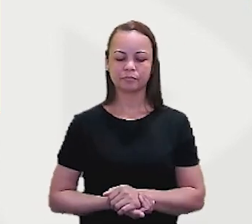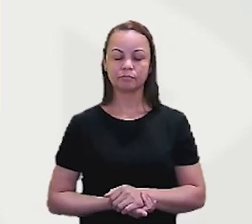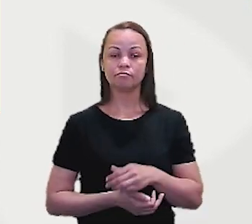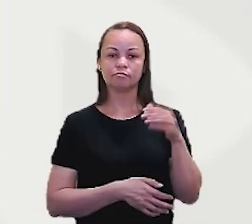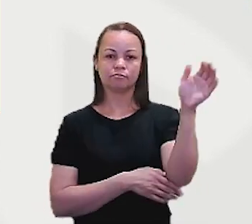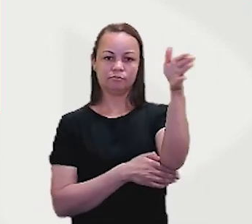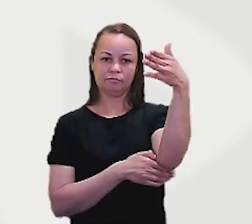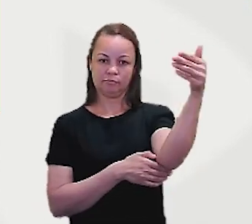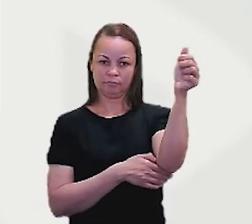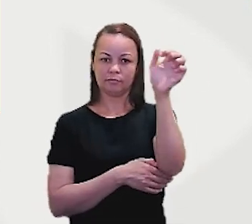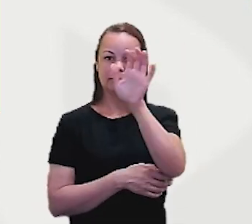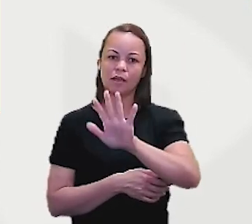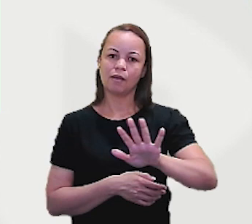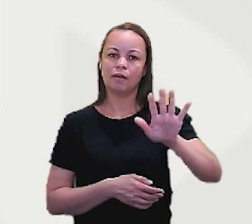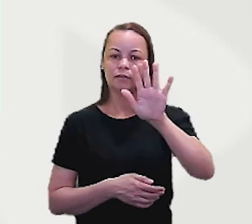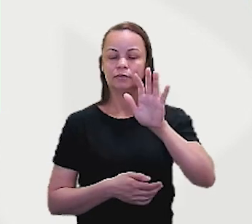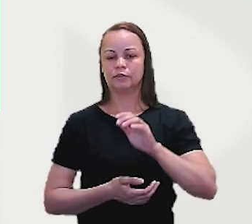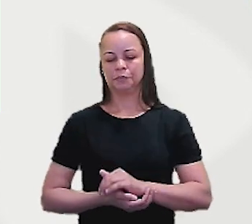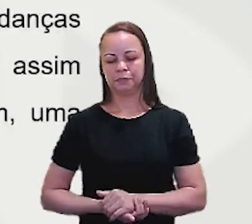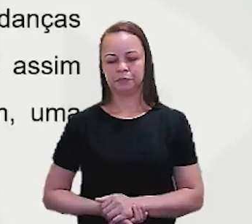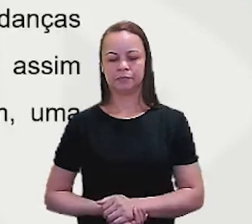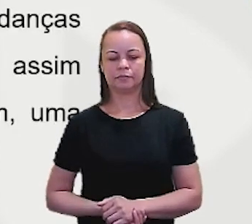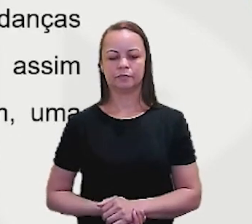Bandeira nacional.